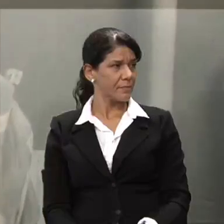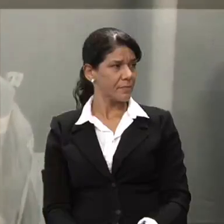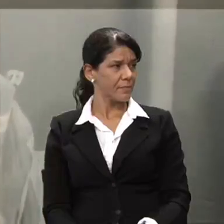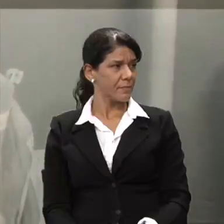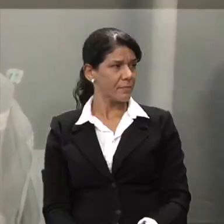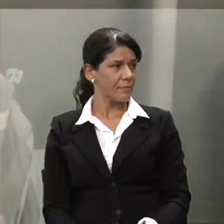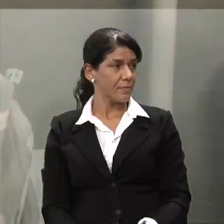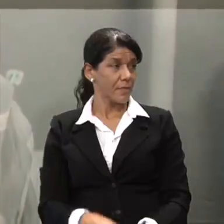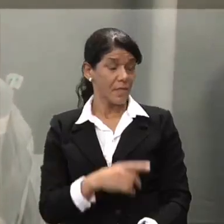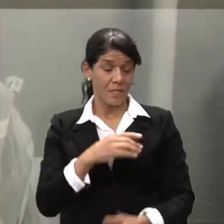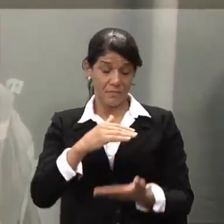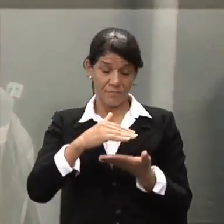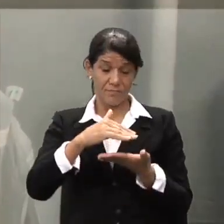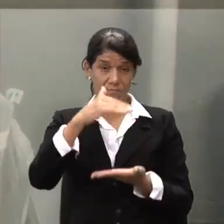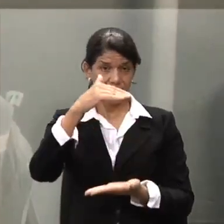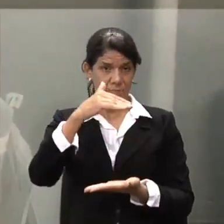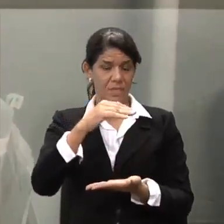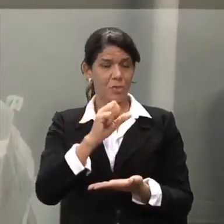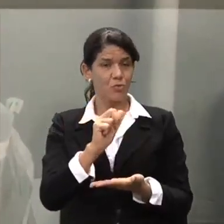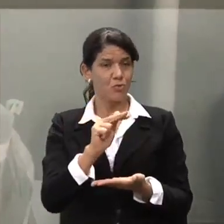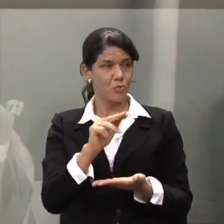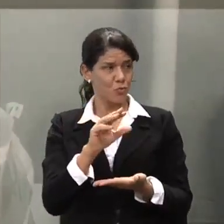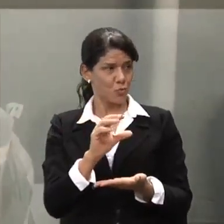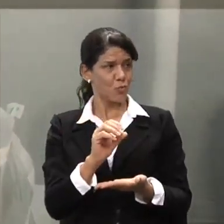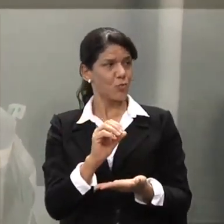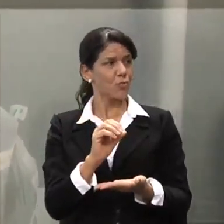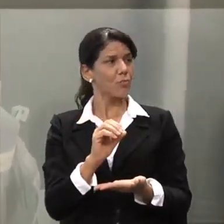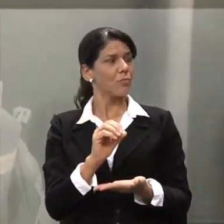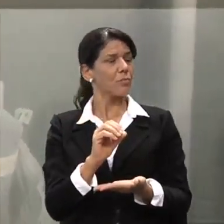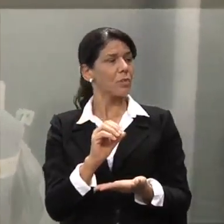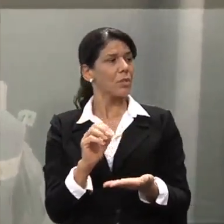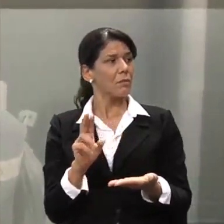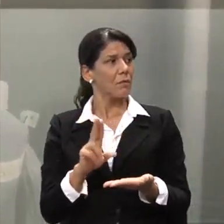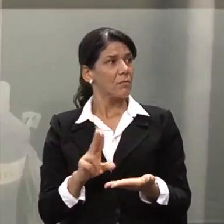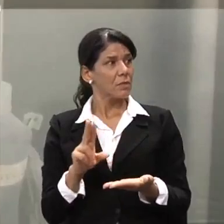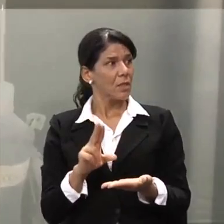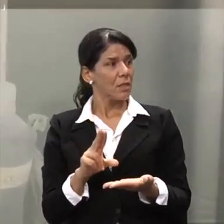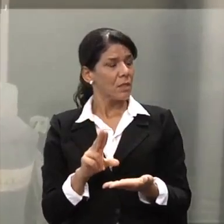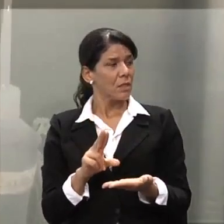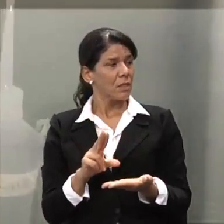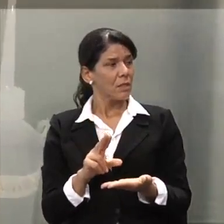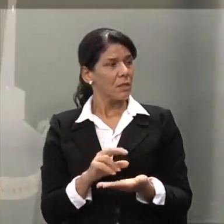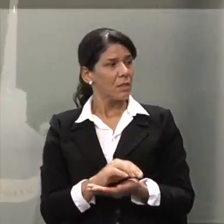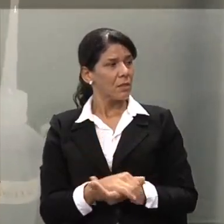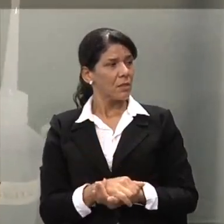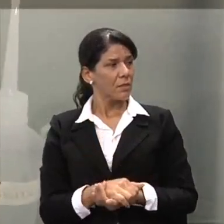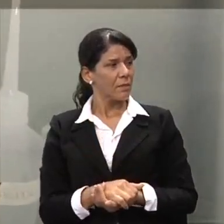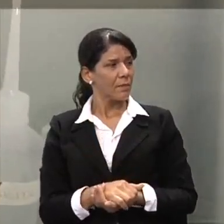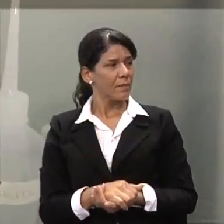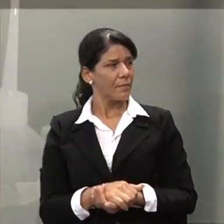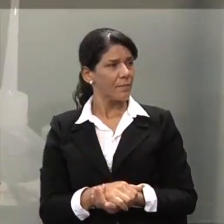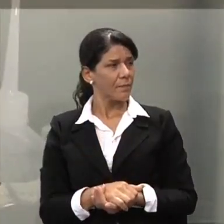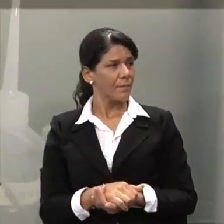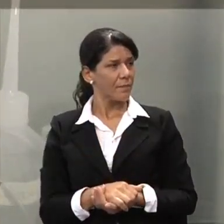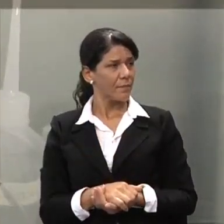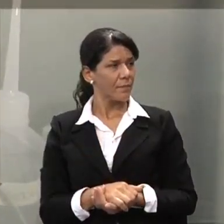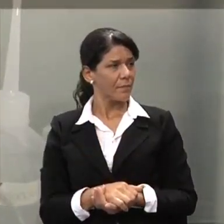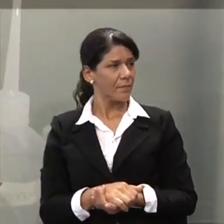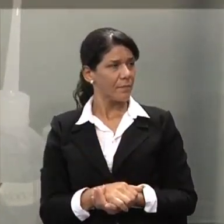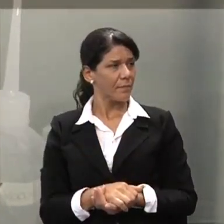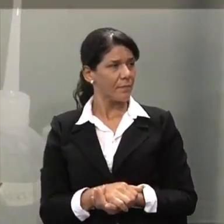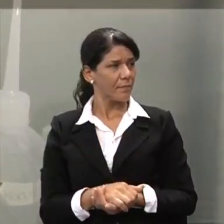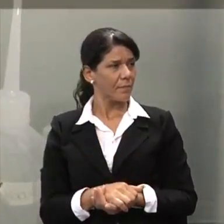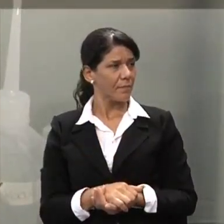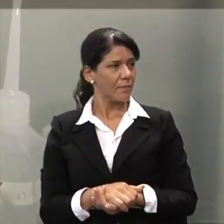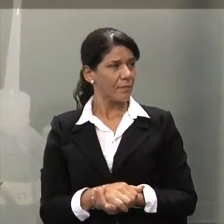Esse é o frasco de soro que nós vamos utilizar. Vamos conectar, então,